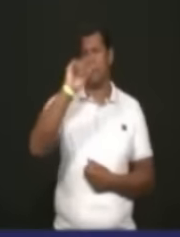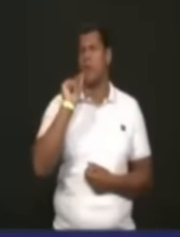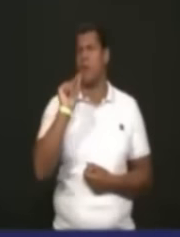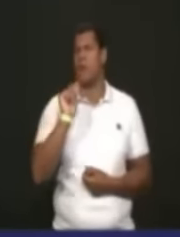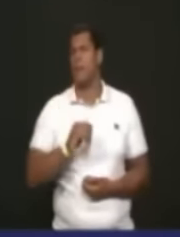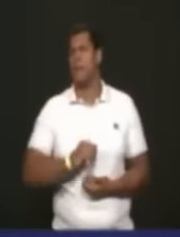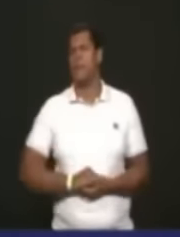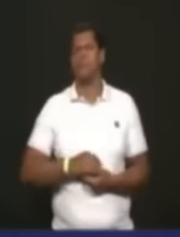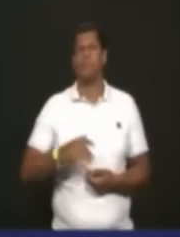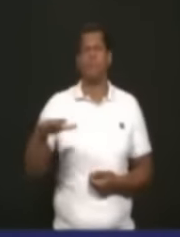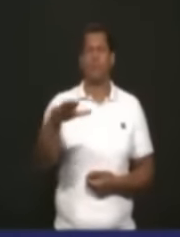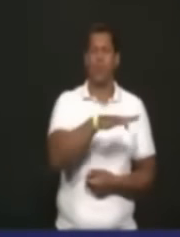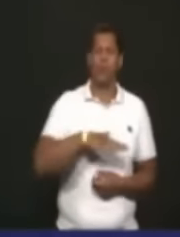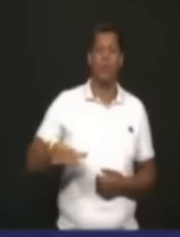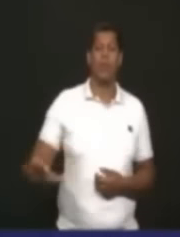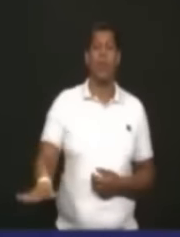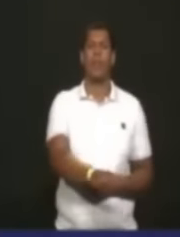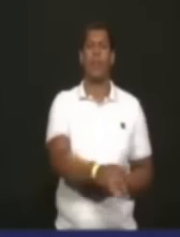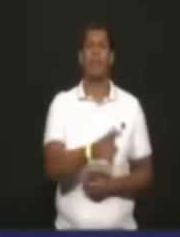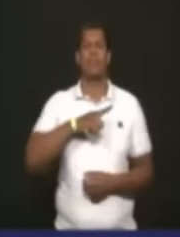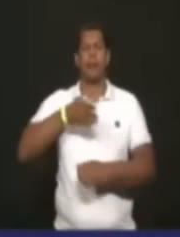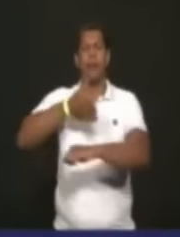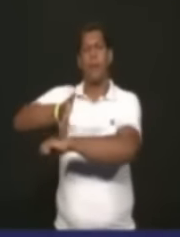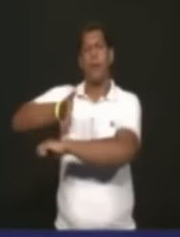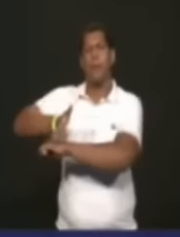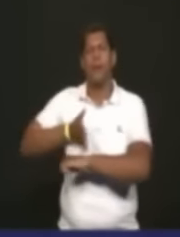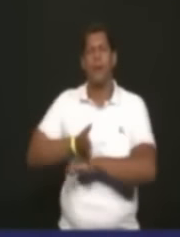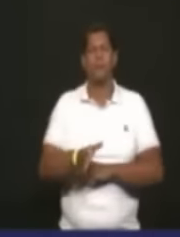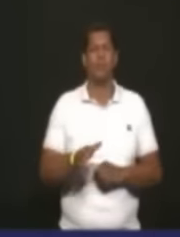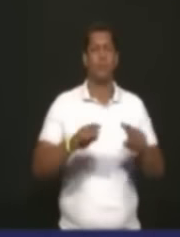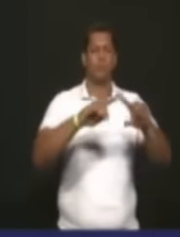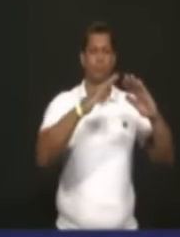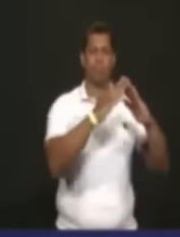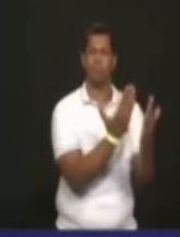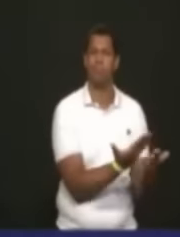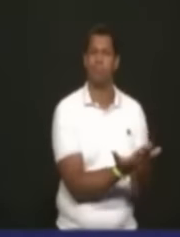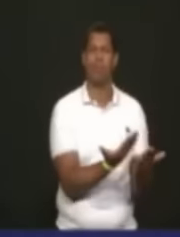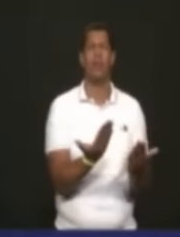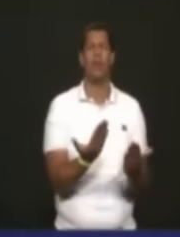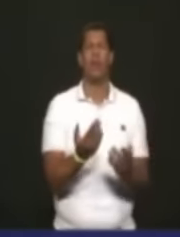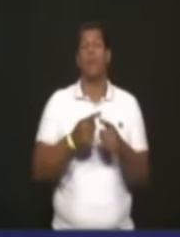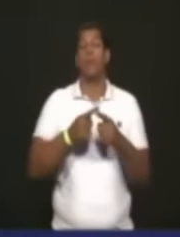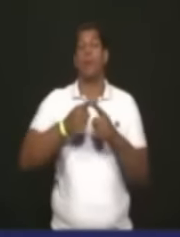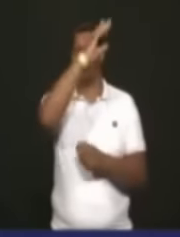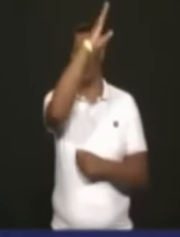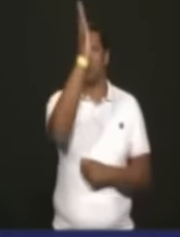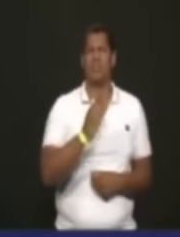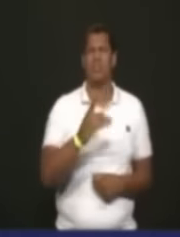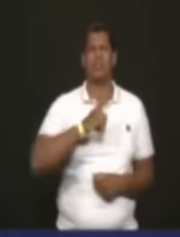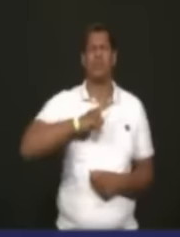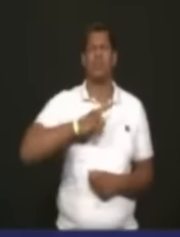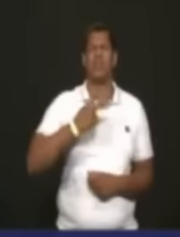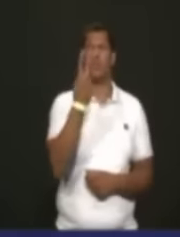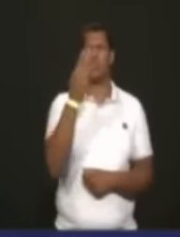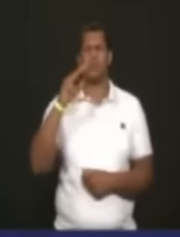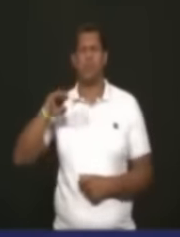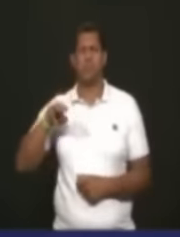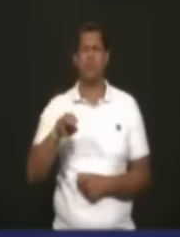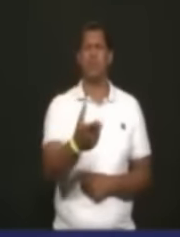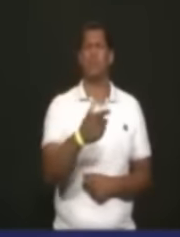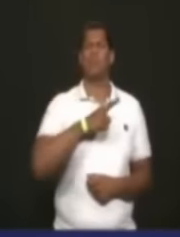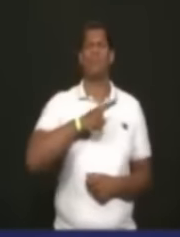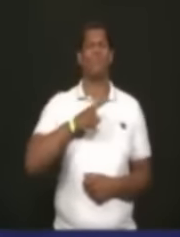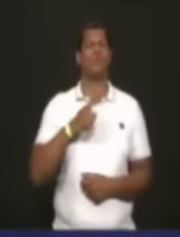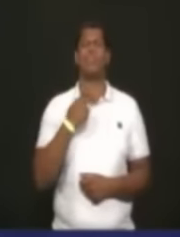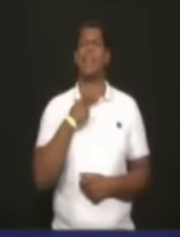que todas as nossas crianças possam ter acesso à creche. No Brasil, existem 2.300.000 crianças que não têm vaga de creche,